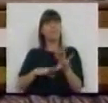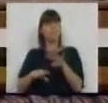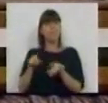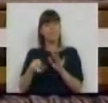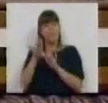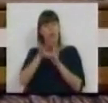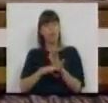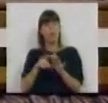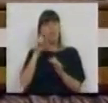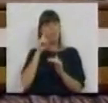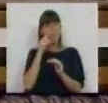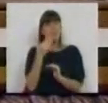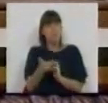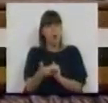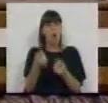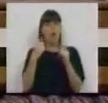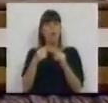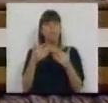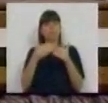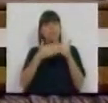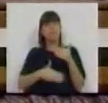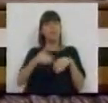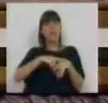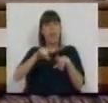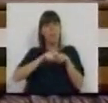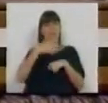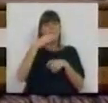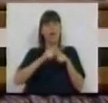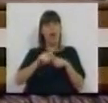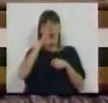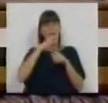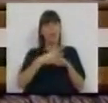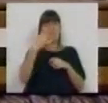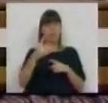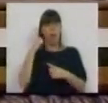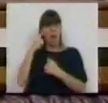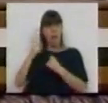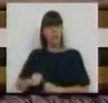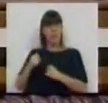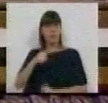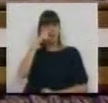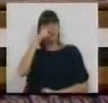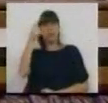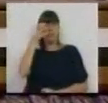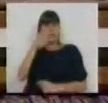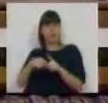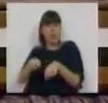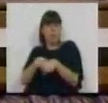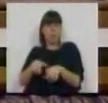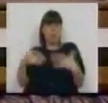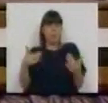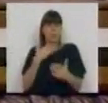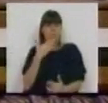com condições de estabilidade e no horizonte de uma legislatura. Teimar em, por capricho político ou